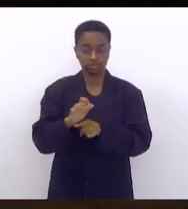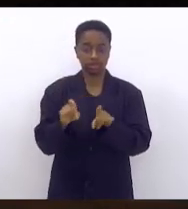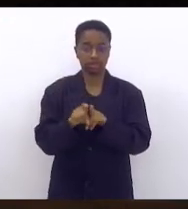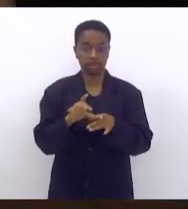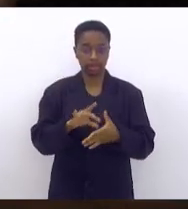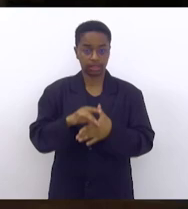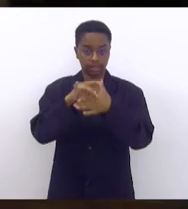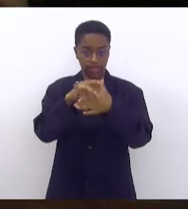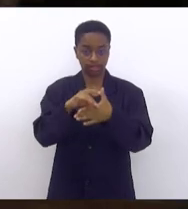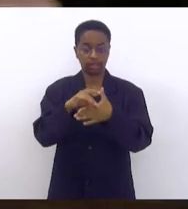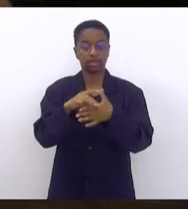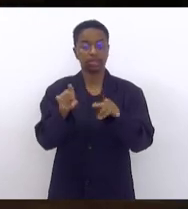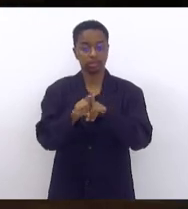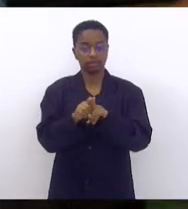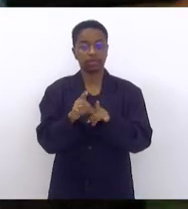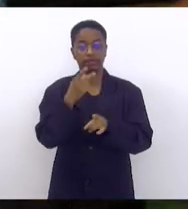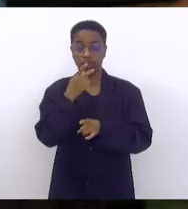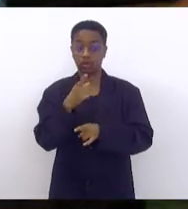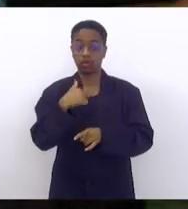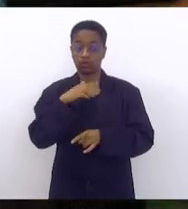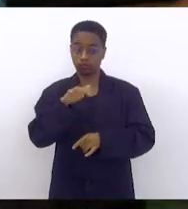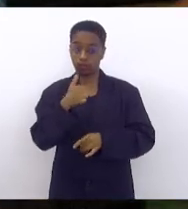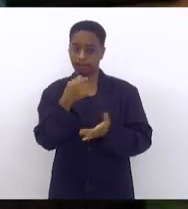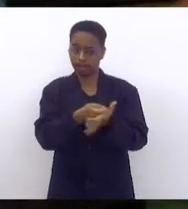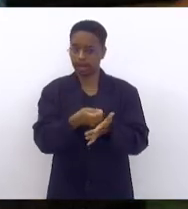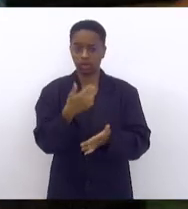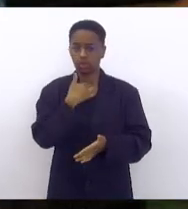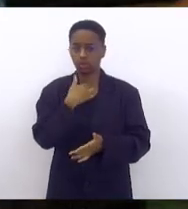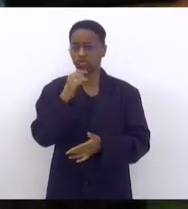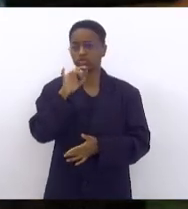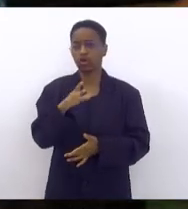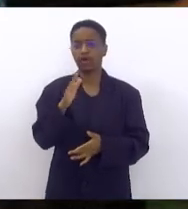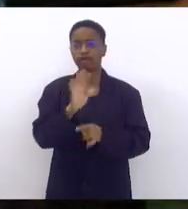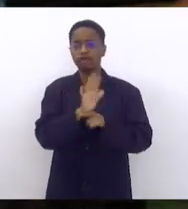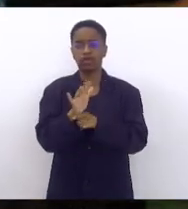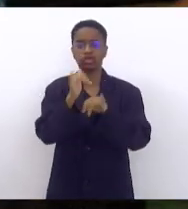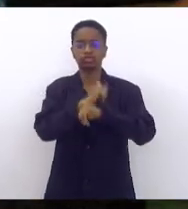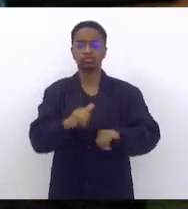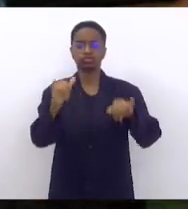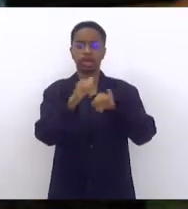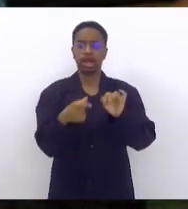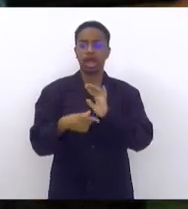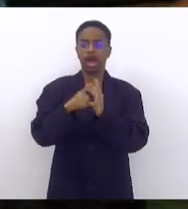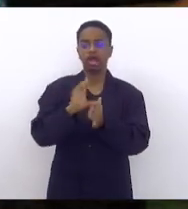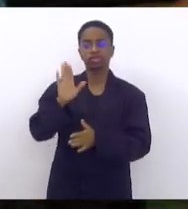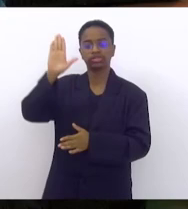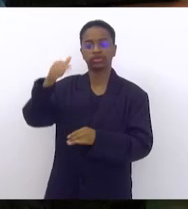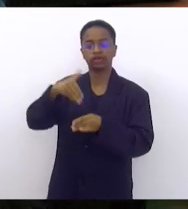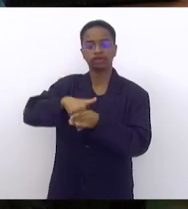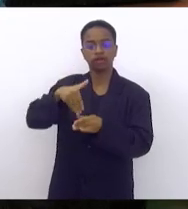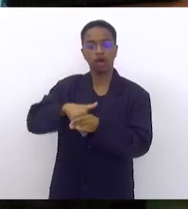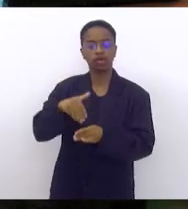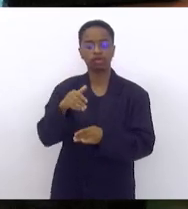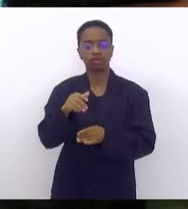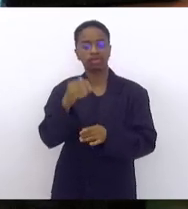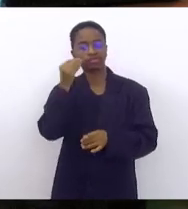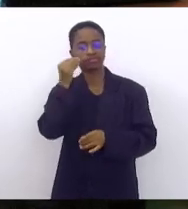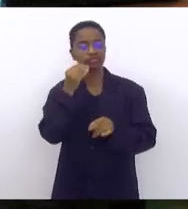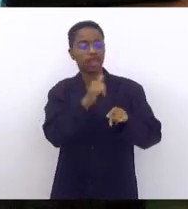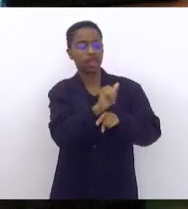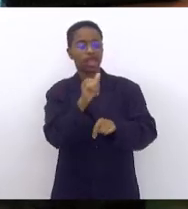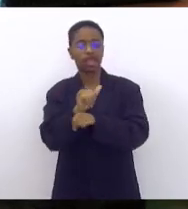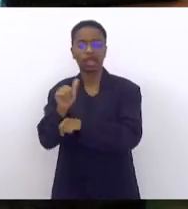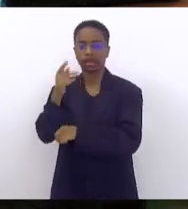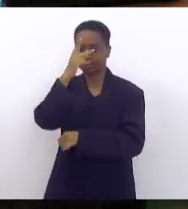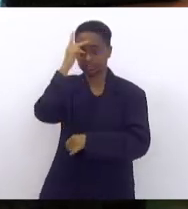também dizendo, vamos pagar. O vídeo não pode ser só eleitoreiro, antes da eleição, para garantir o voto, para enganar as pessoas, e